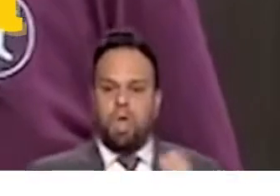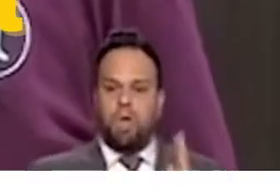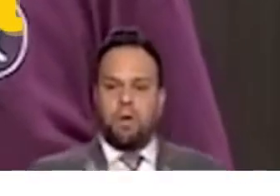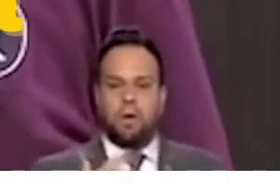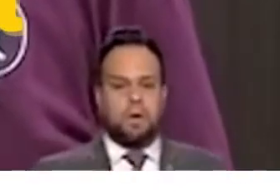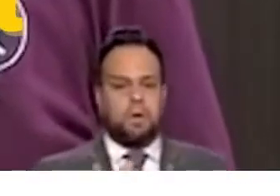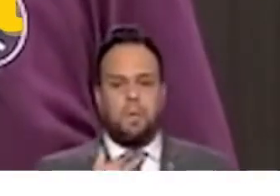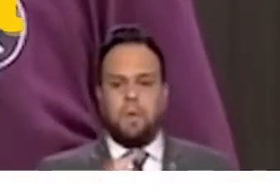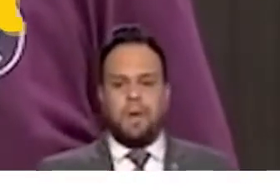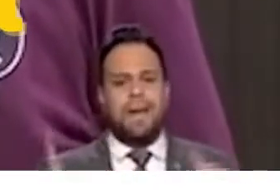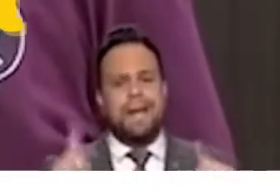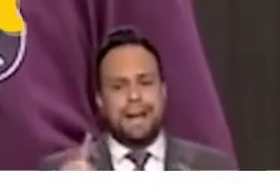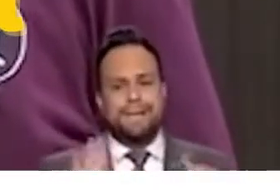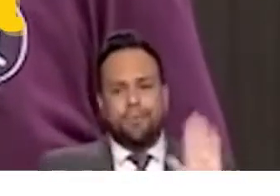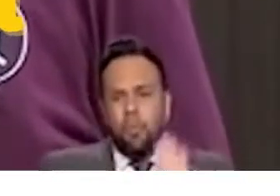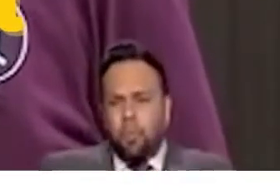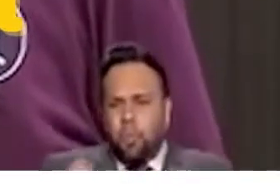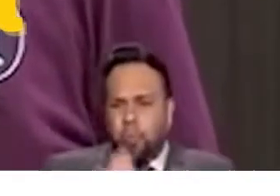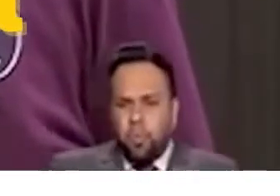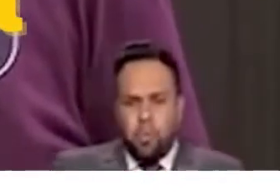explicar.